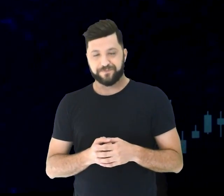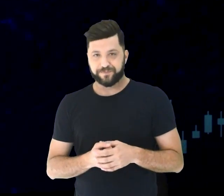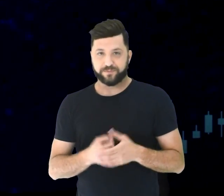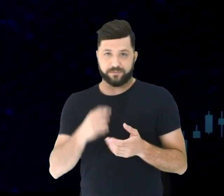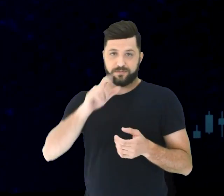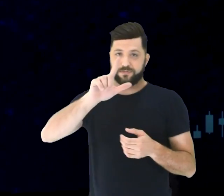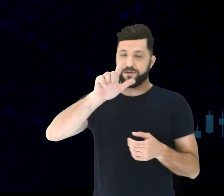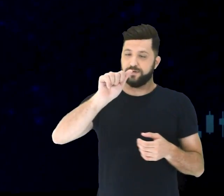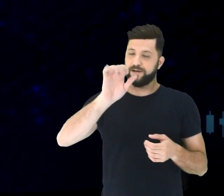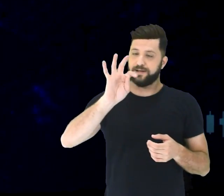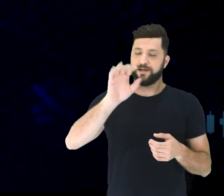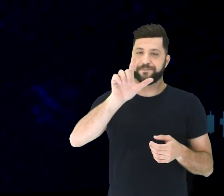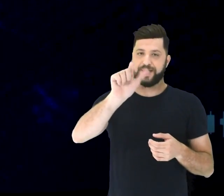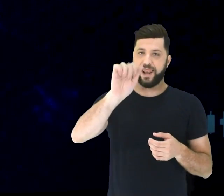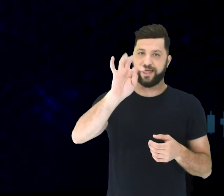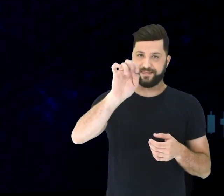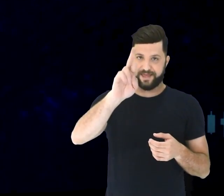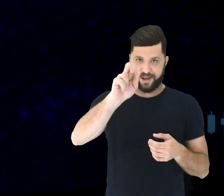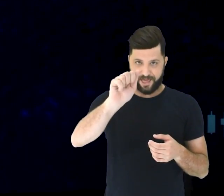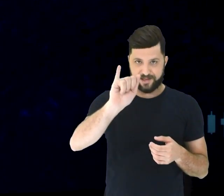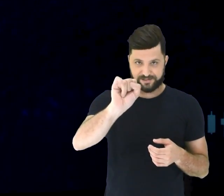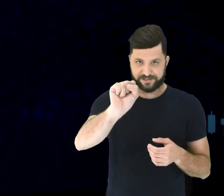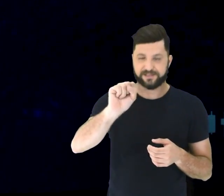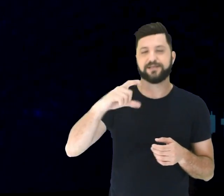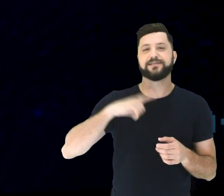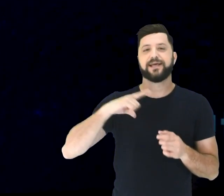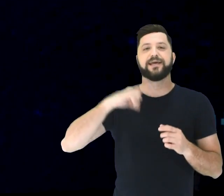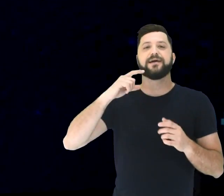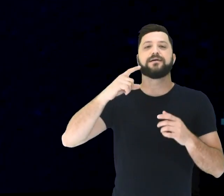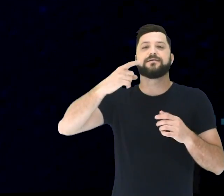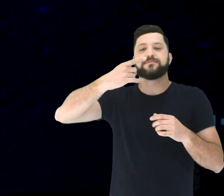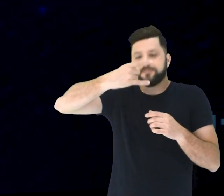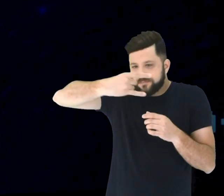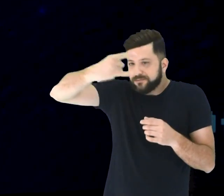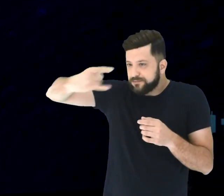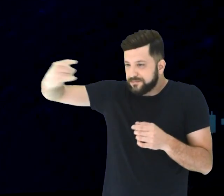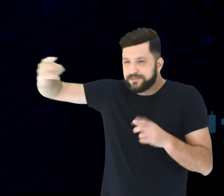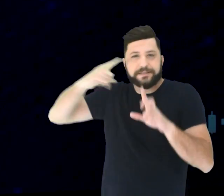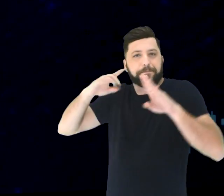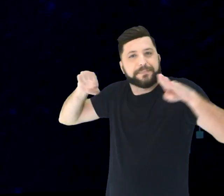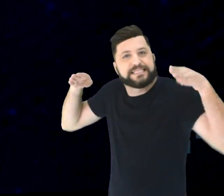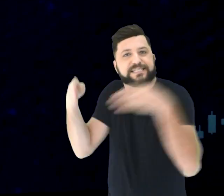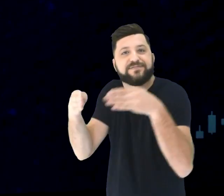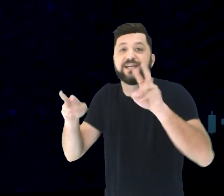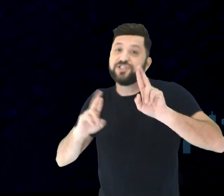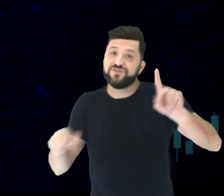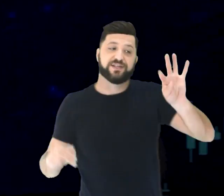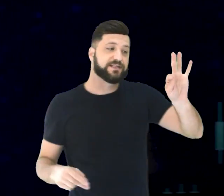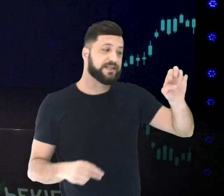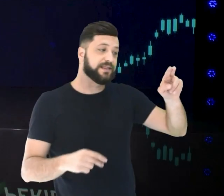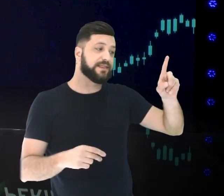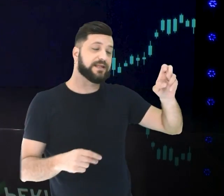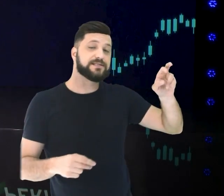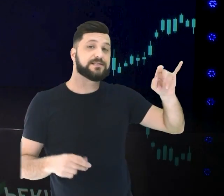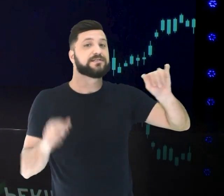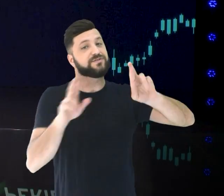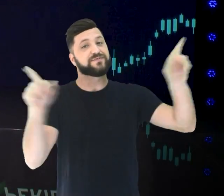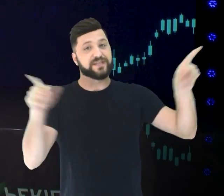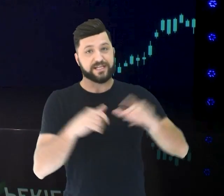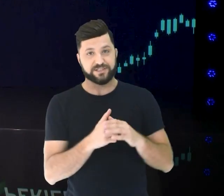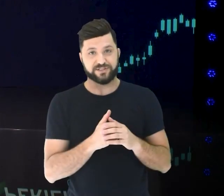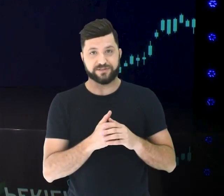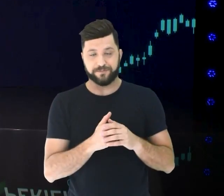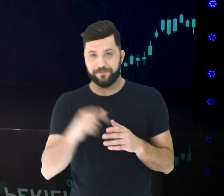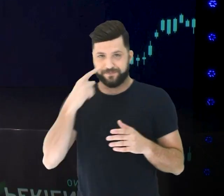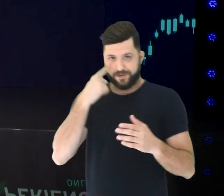como eu falei de uma formação de pernas específica que é diferente do que acontece no mercado de tendência se a gente olhar